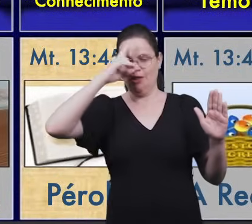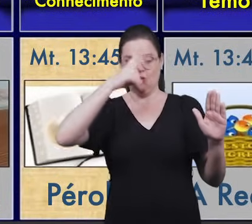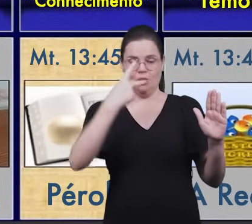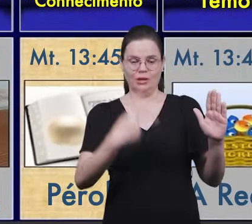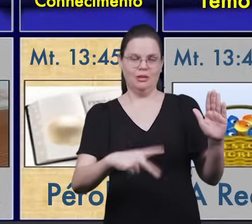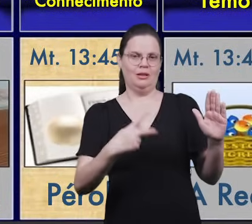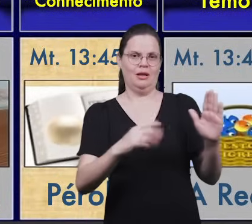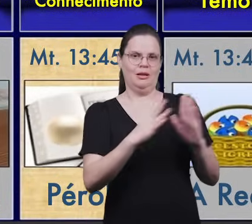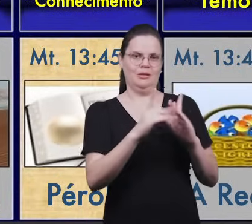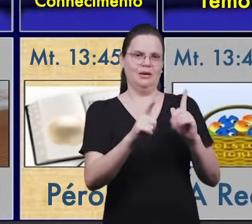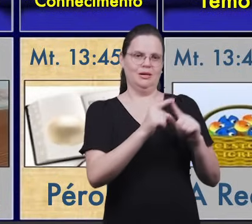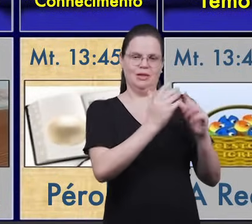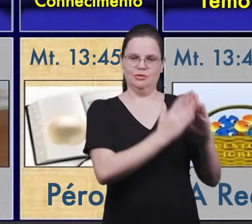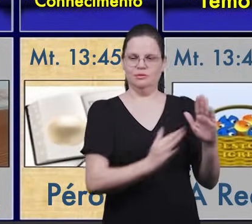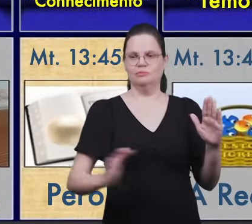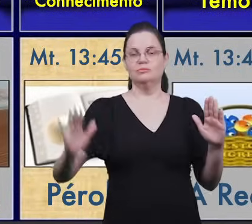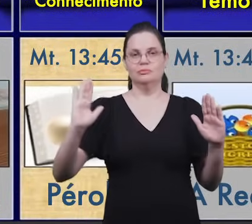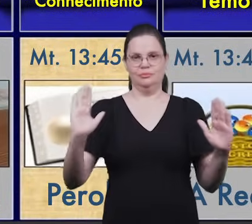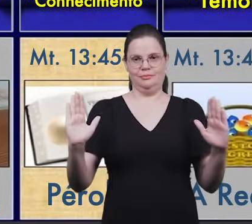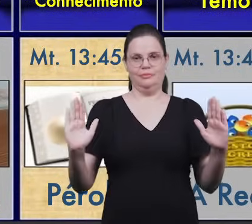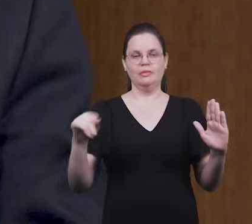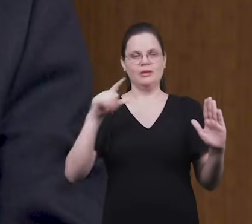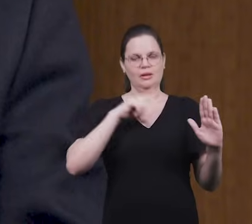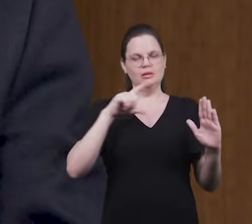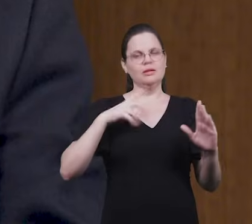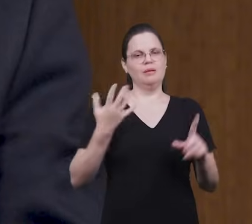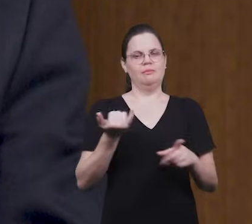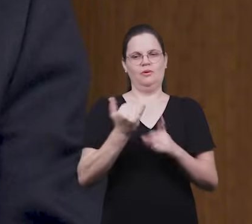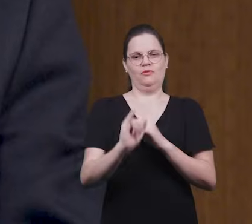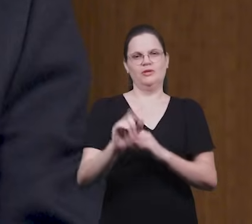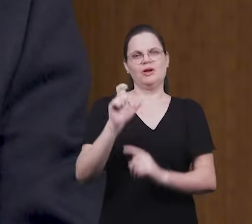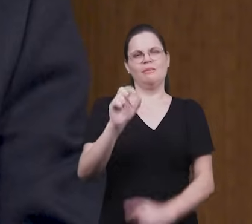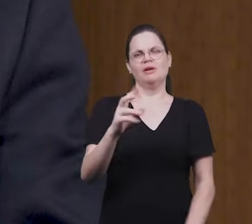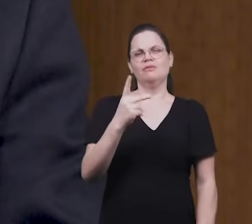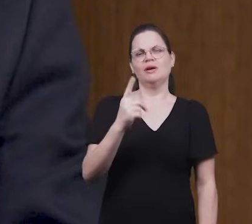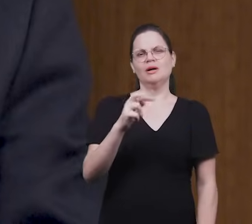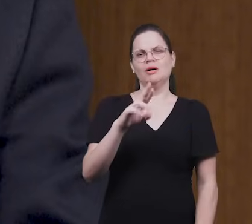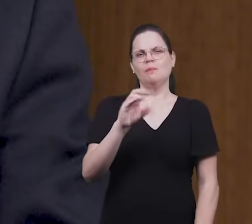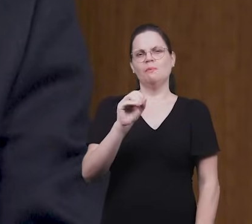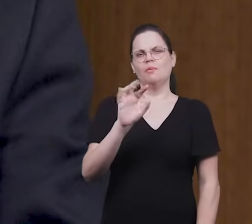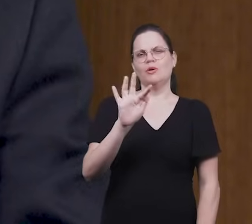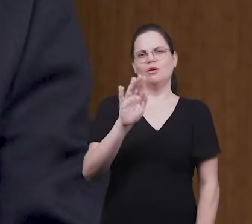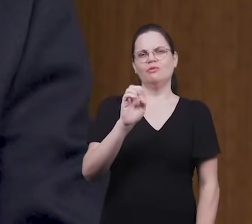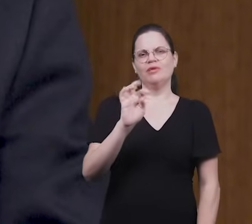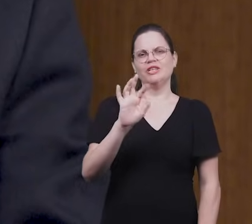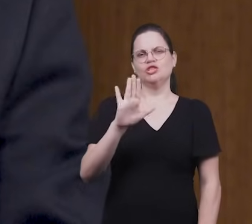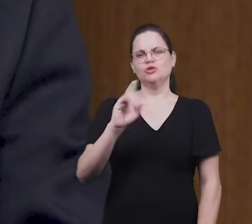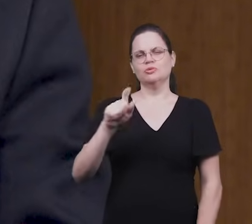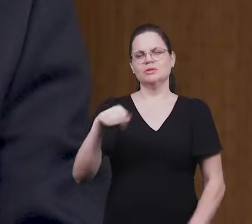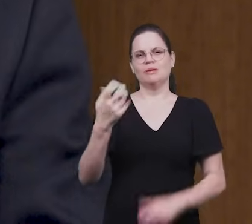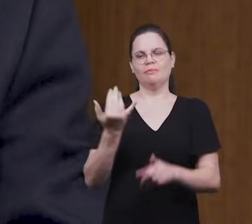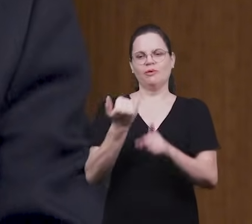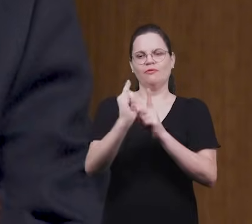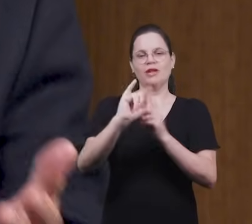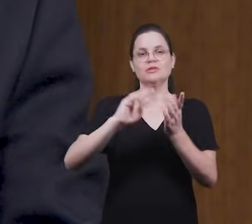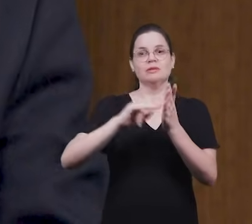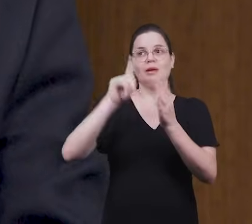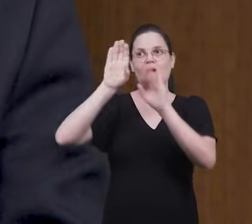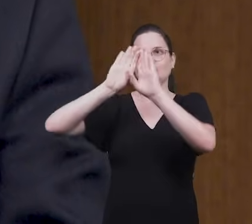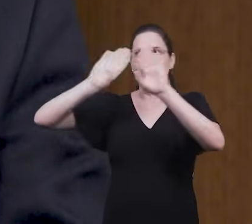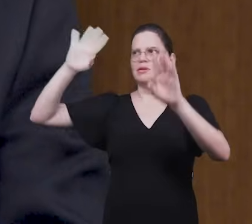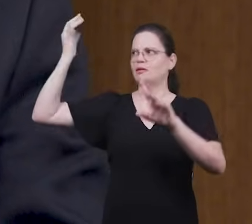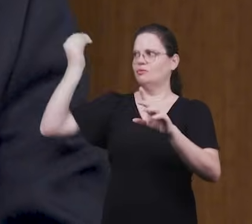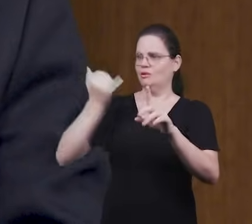claro, esse plano ele tem um sentido profético, e a palavra profético está ligada àquilo que é da eternidade, àquilo que é o tempo de